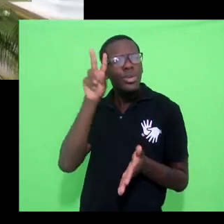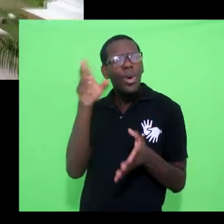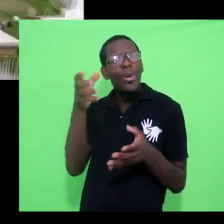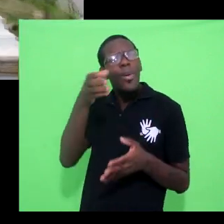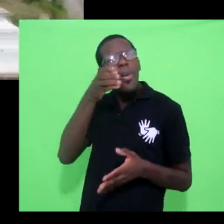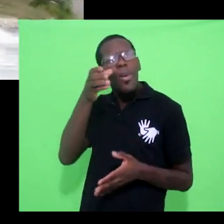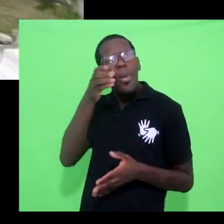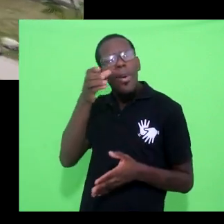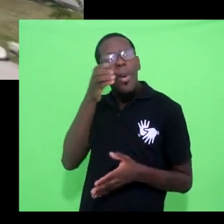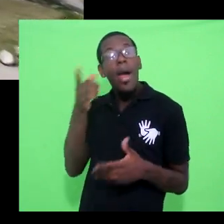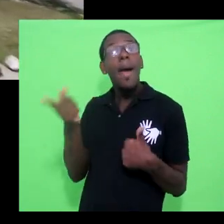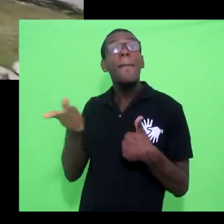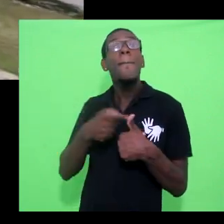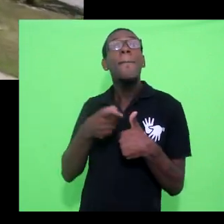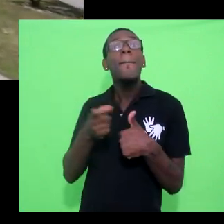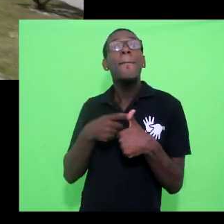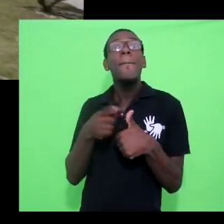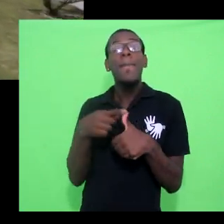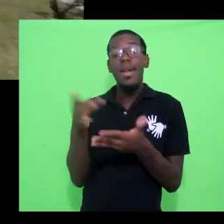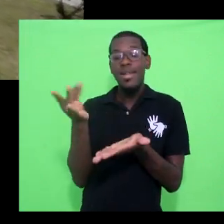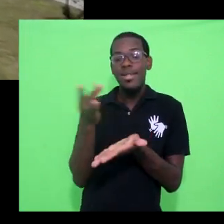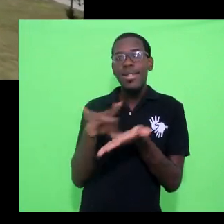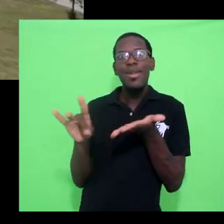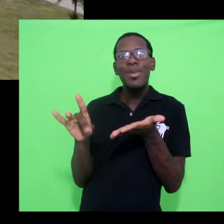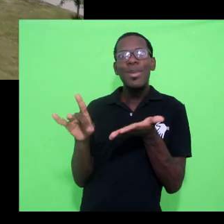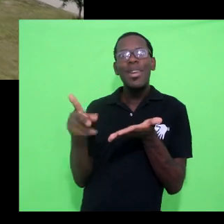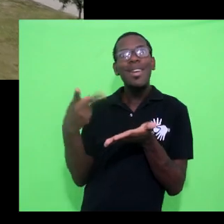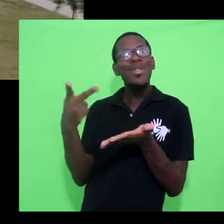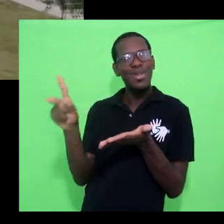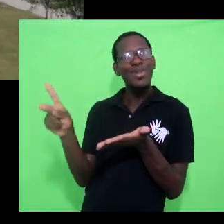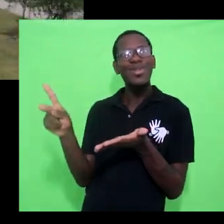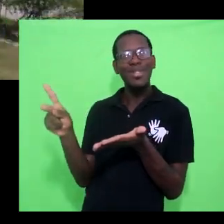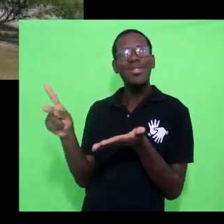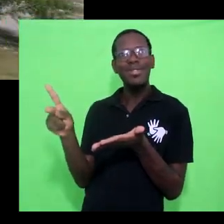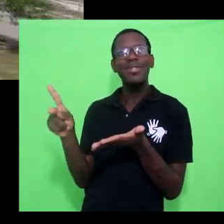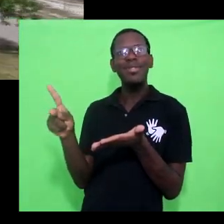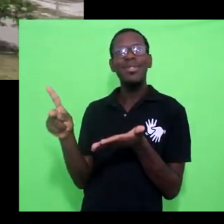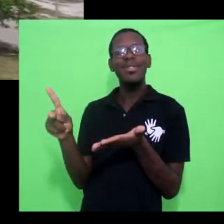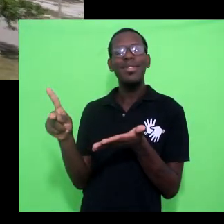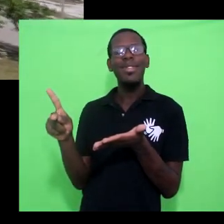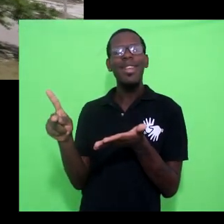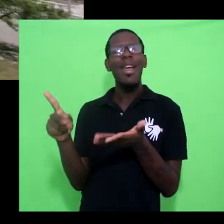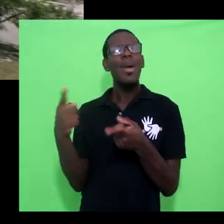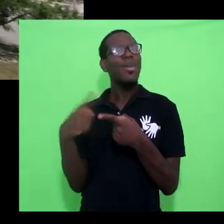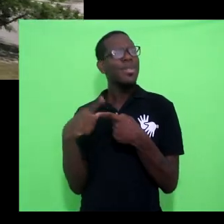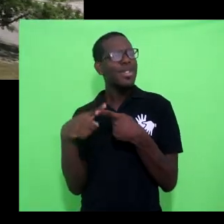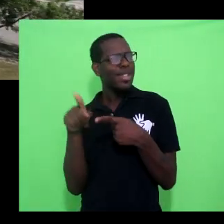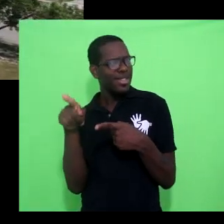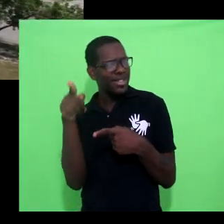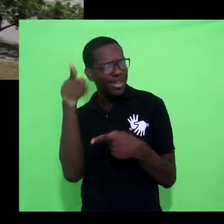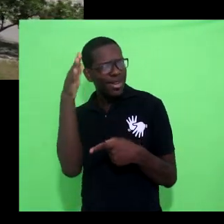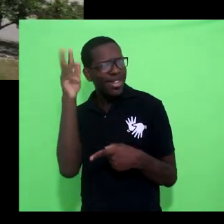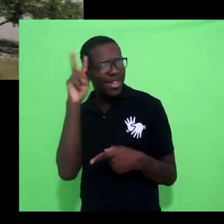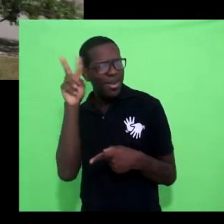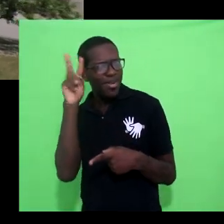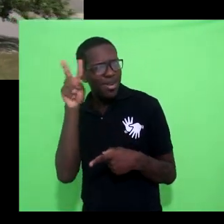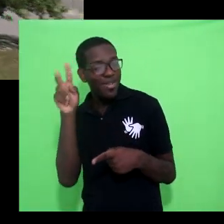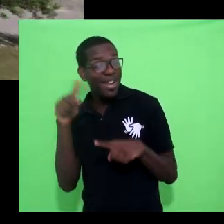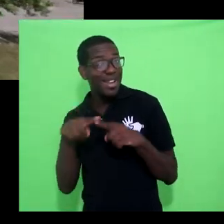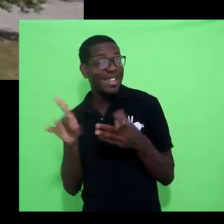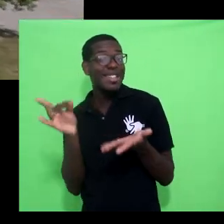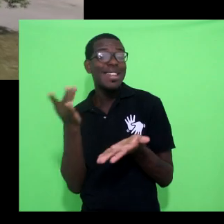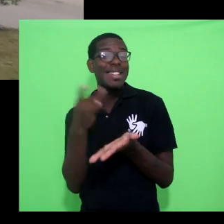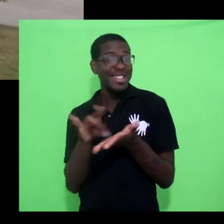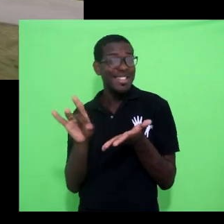né, a primeira assinatura logo é a sua, né, Zanon? Não sei se você lembrava disso. Nesse tempo eu assinava assim.